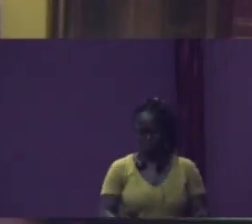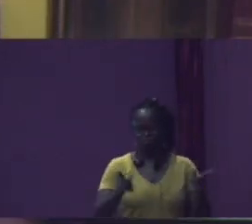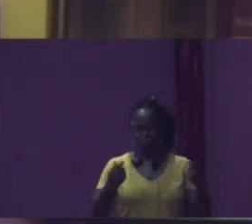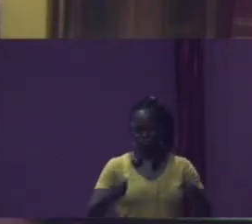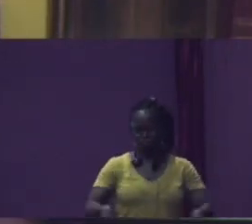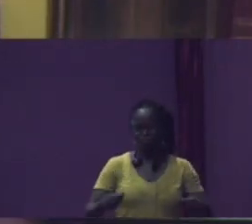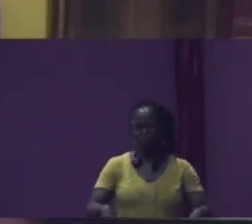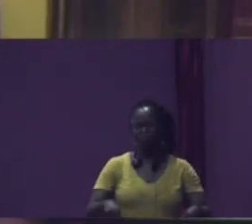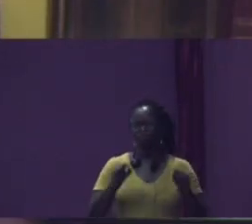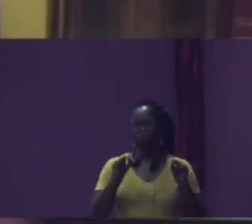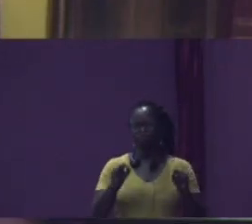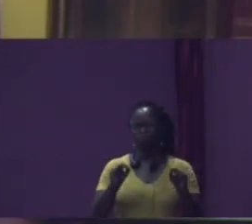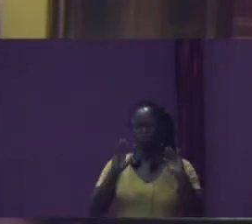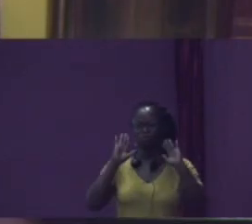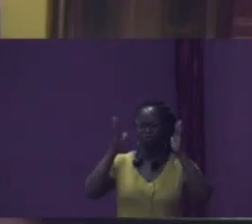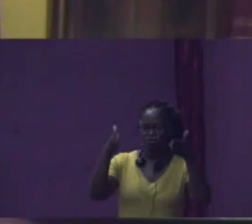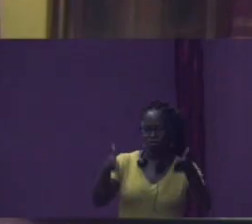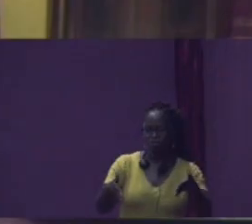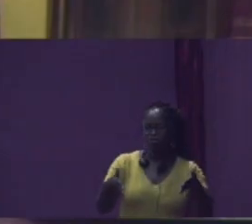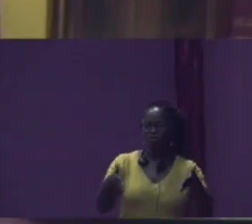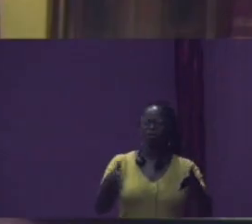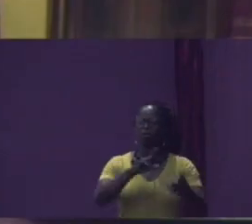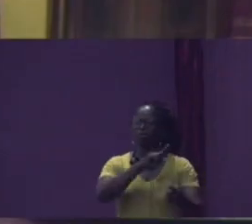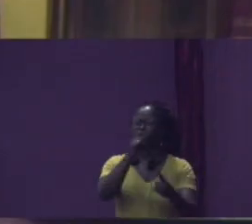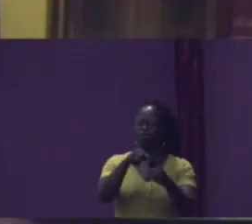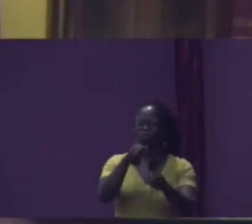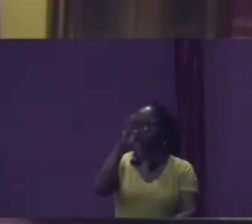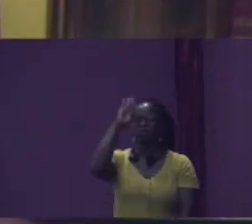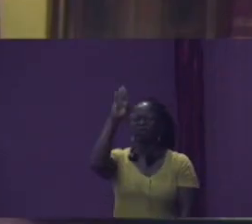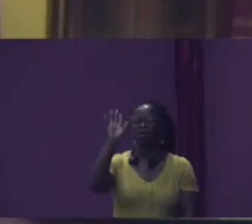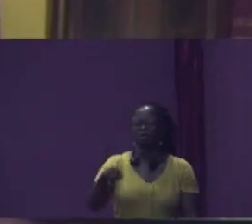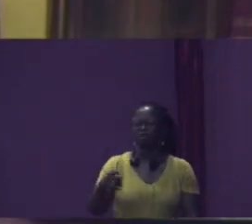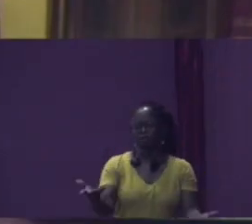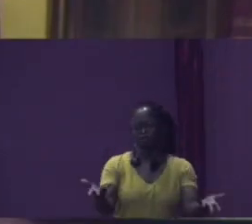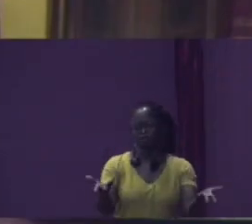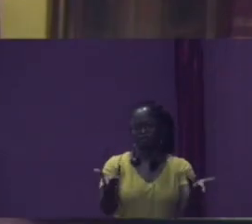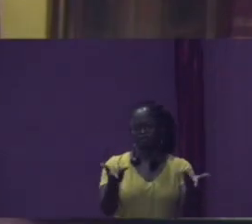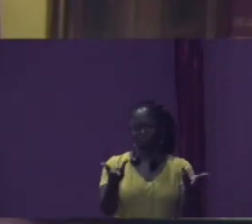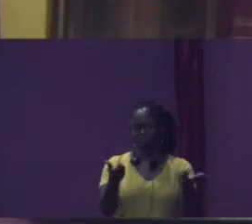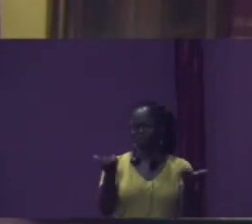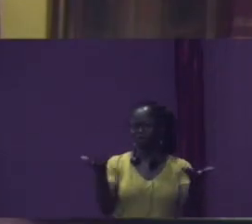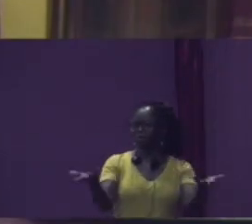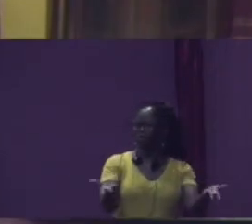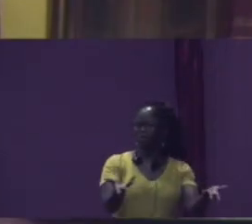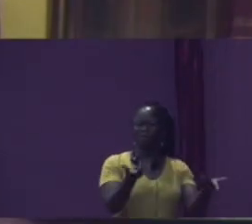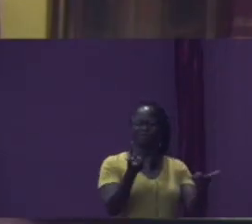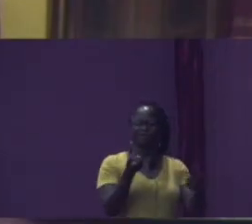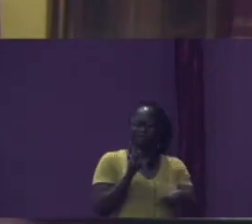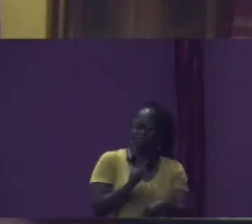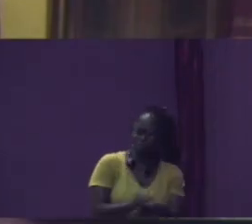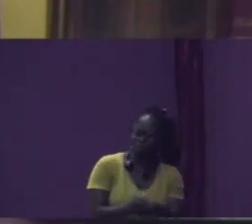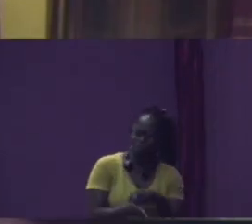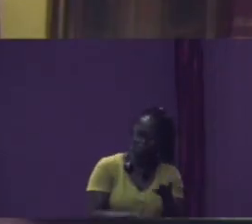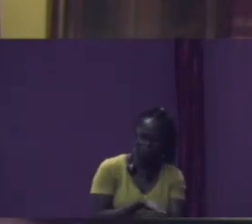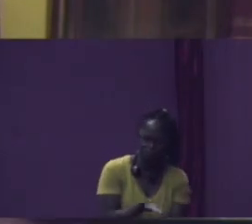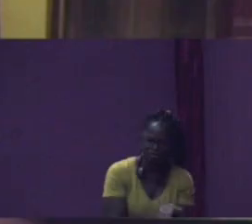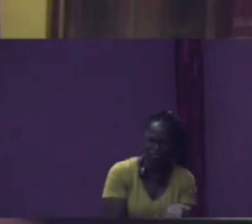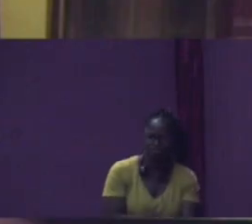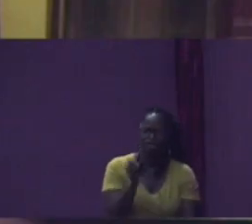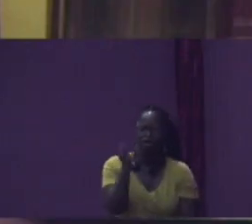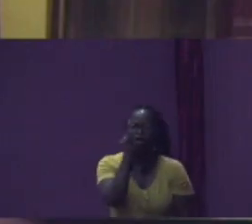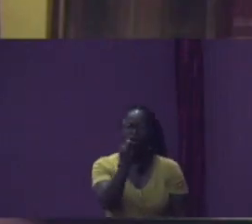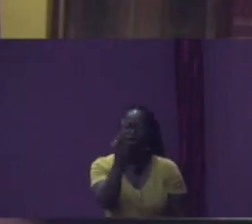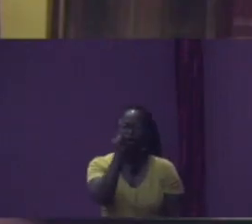colocada, voltada para um foco principal, que é a qualidade desse cuidado, é a mulher